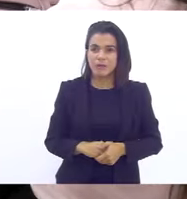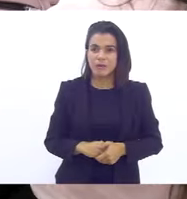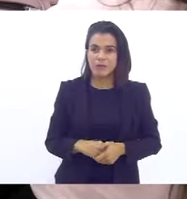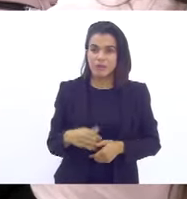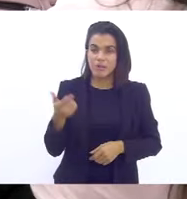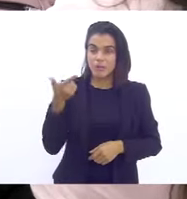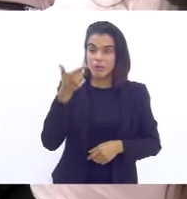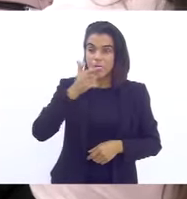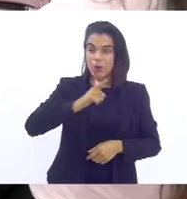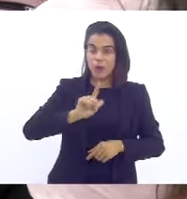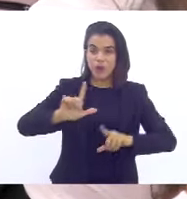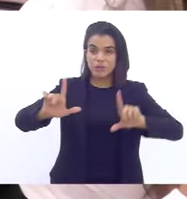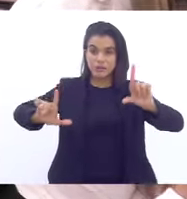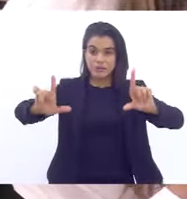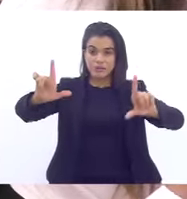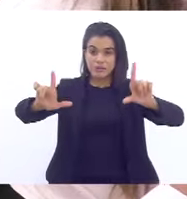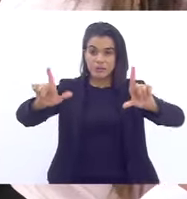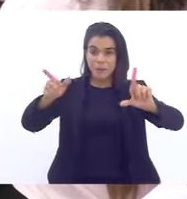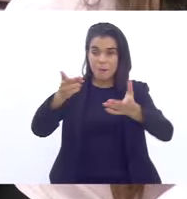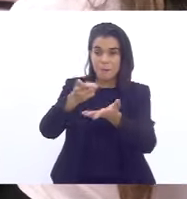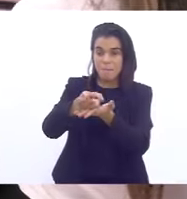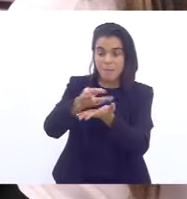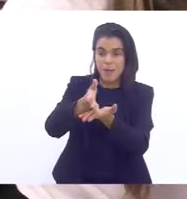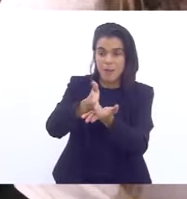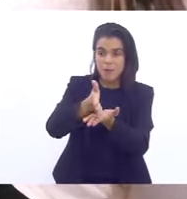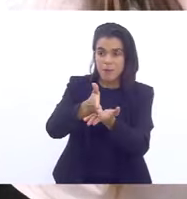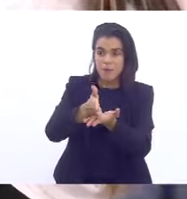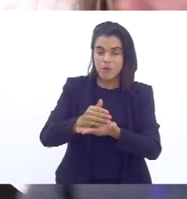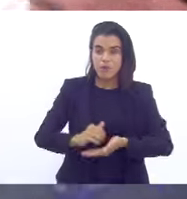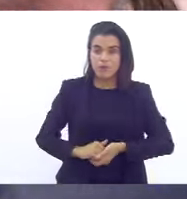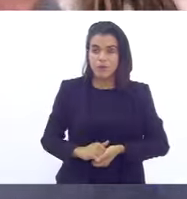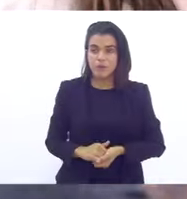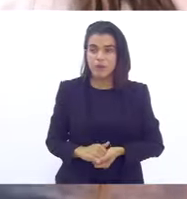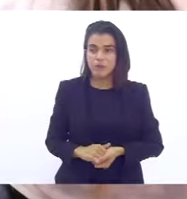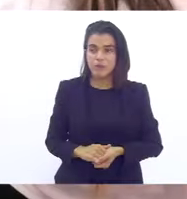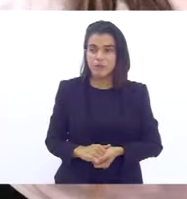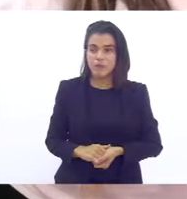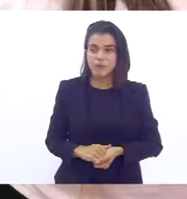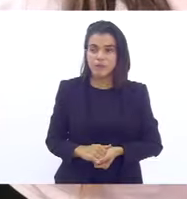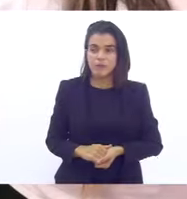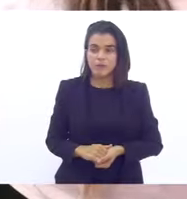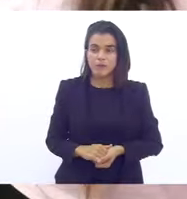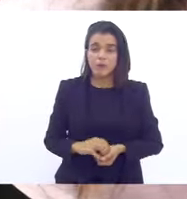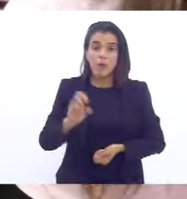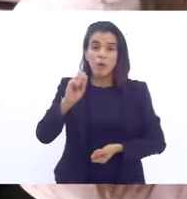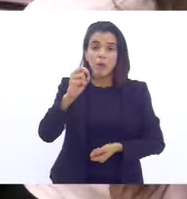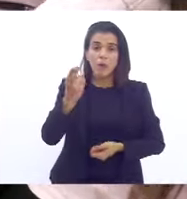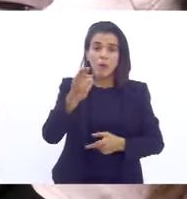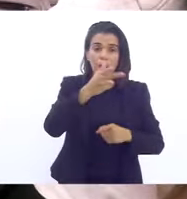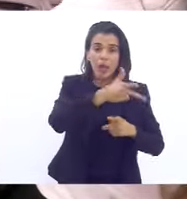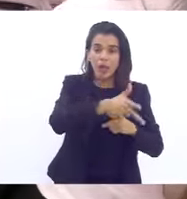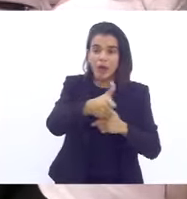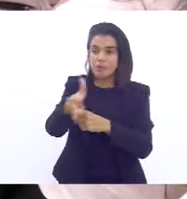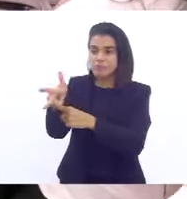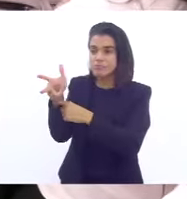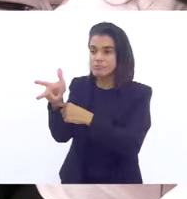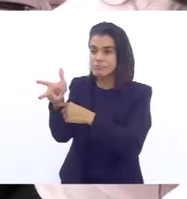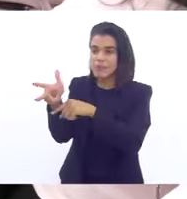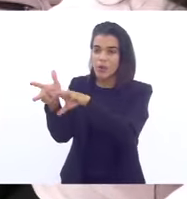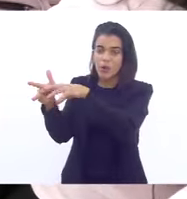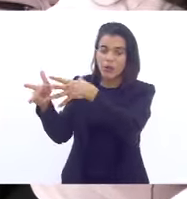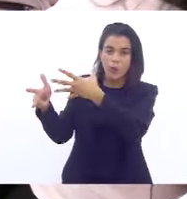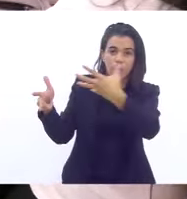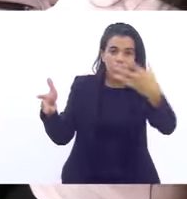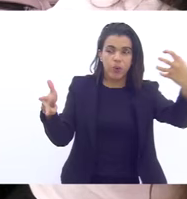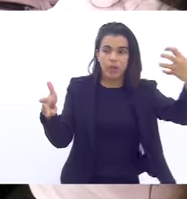ligar nessa televisão que está aqui, no meio? Ligar para passar para o meio de quem está vendo. Ou a câmera pegar o projetor e